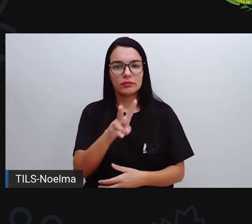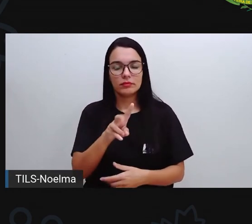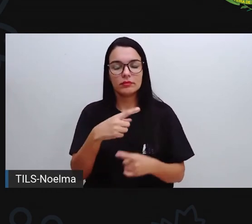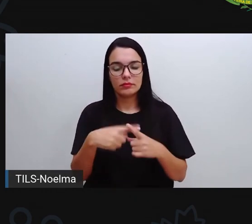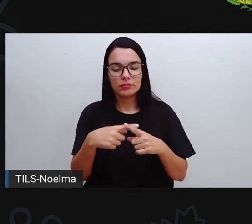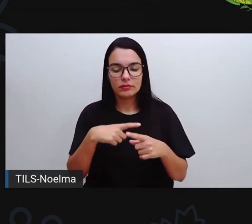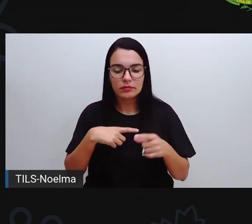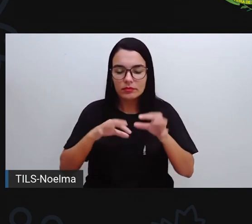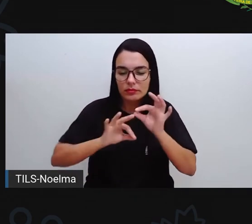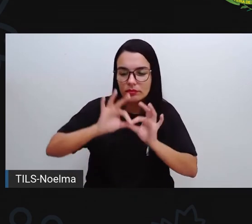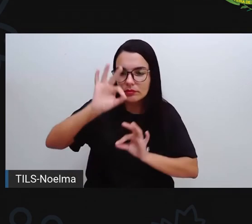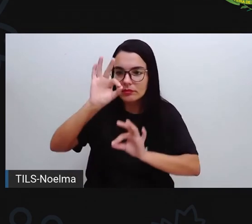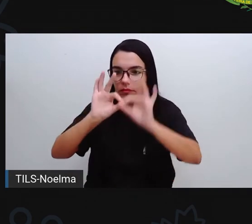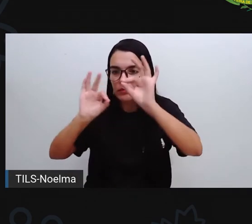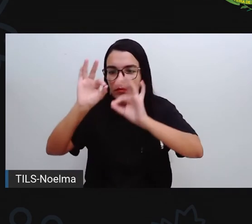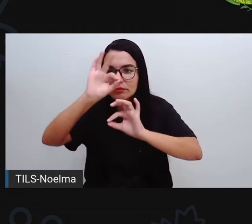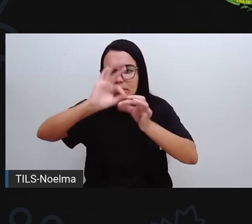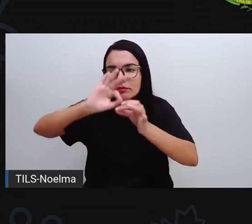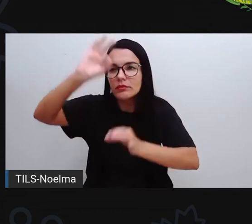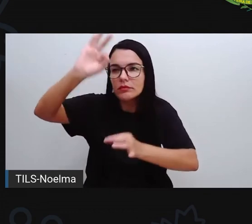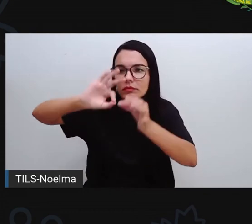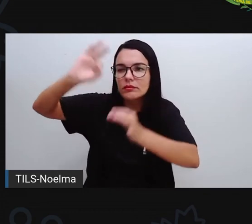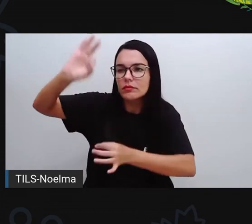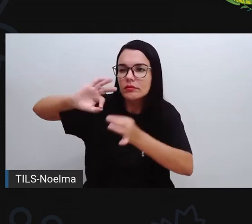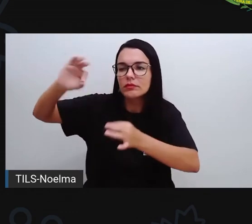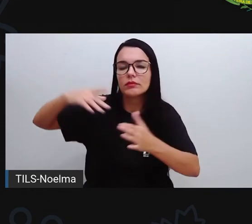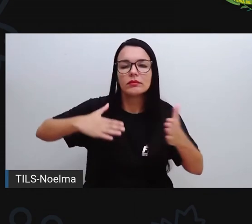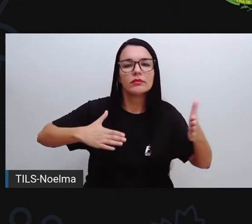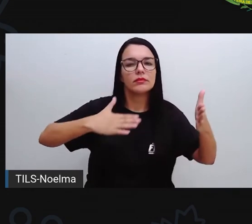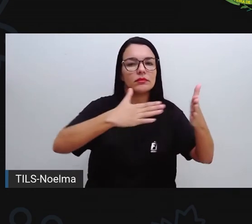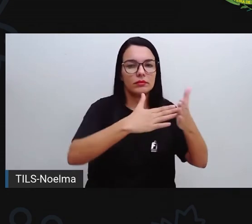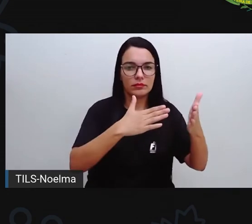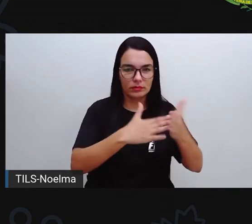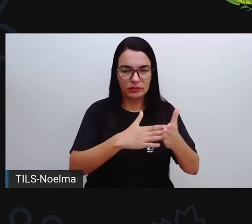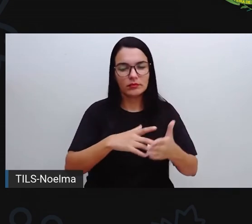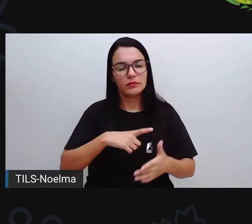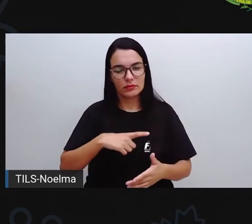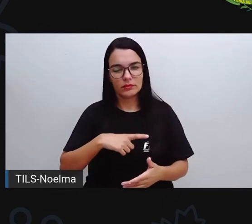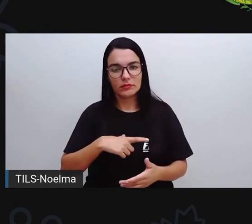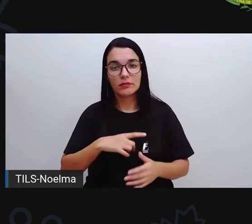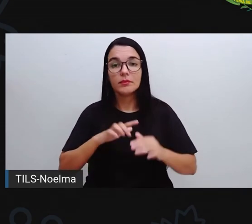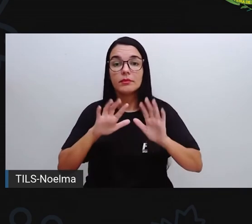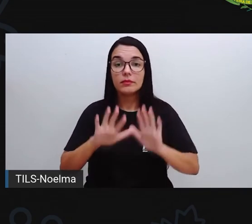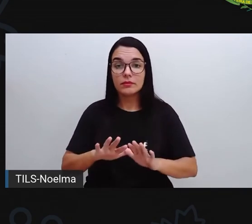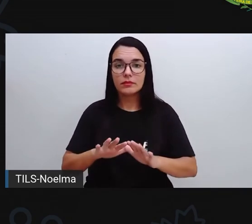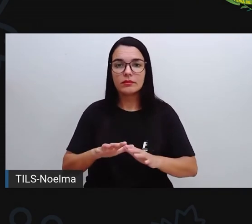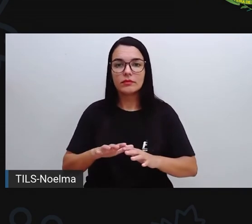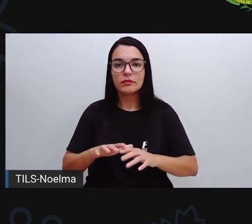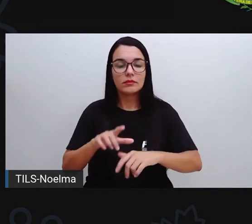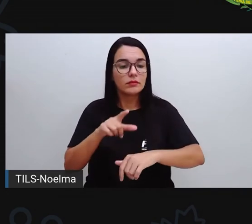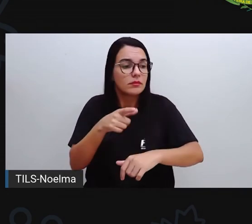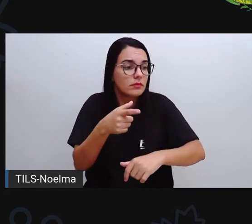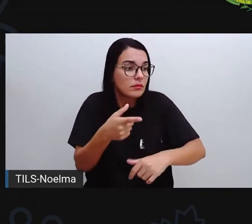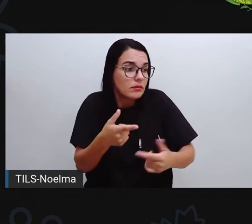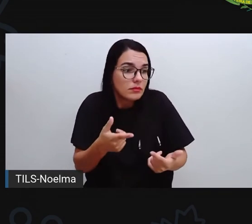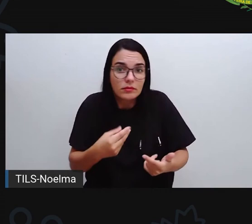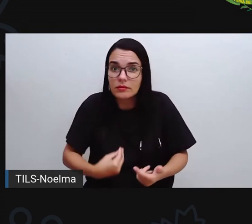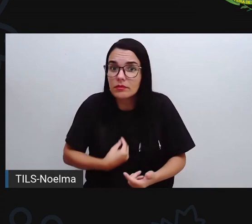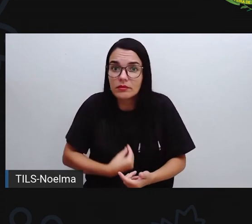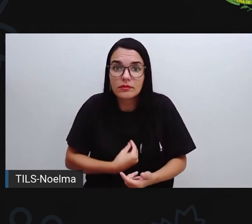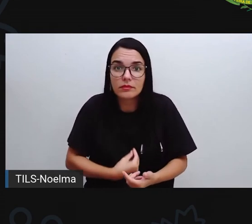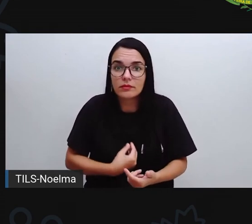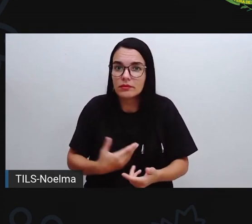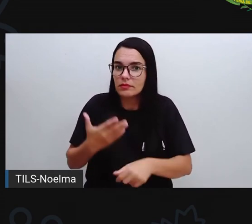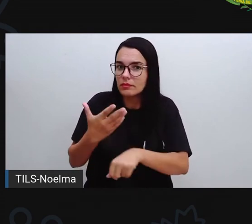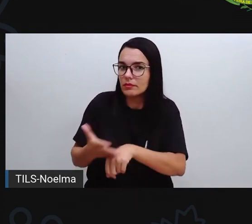justamente a esses limites que a gente observa no mapa através das linhas imaginárias. Mas isso não acontece na